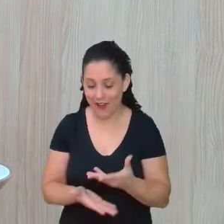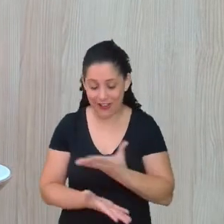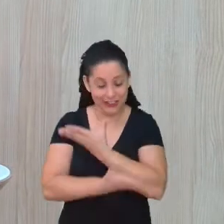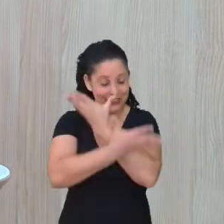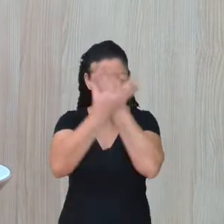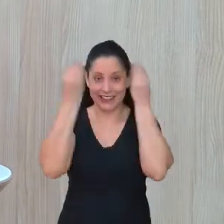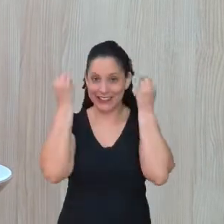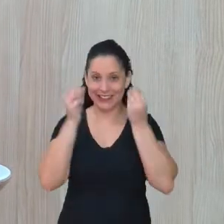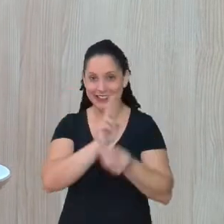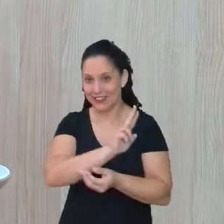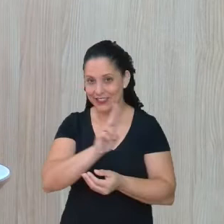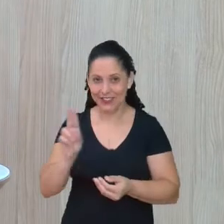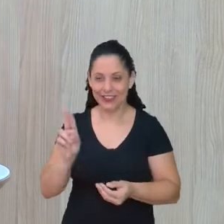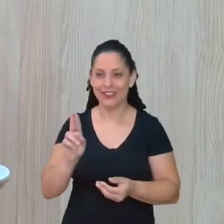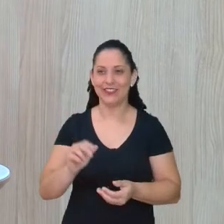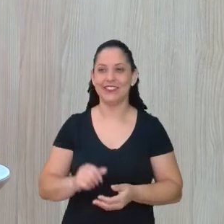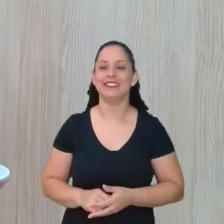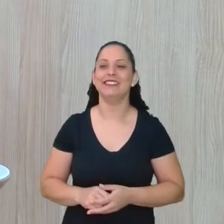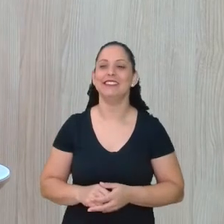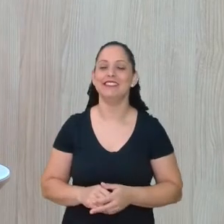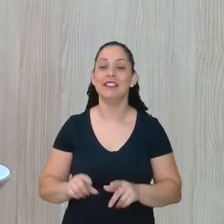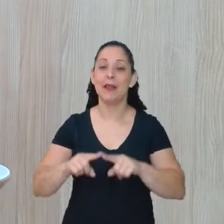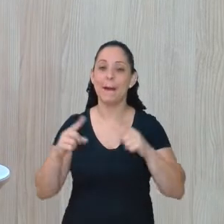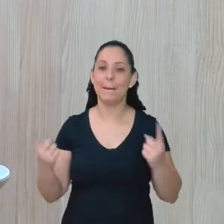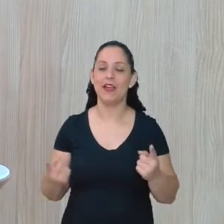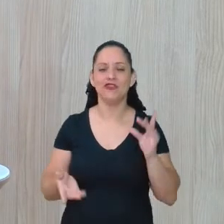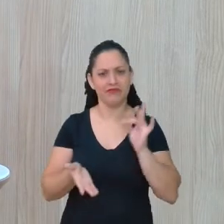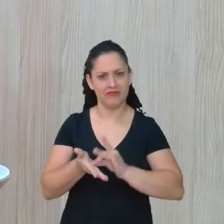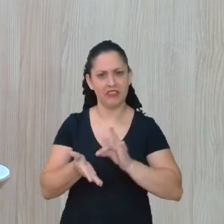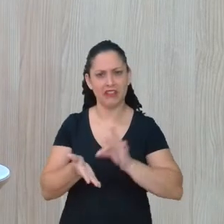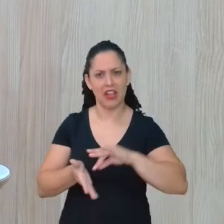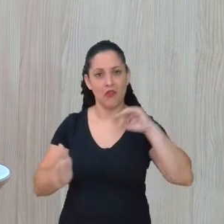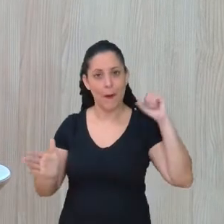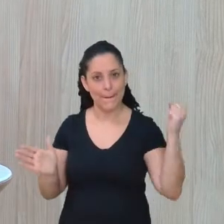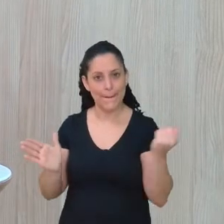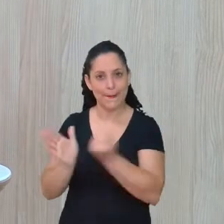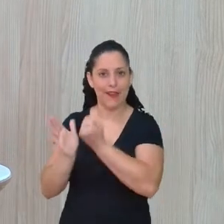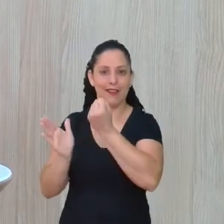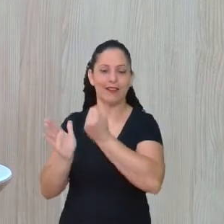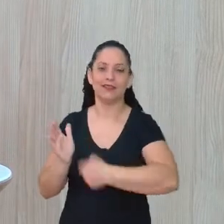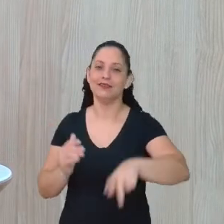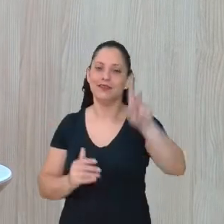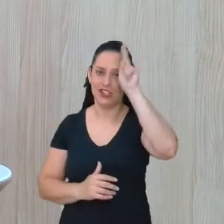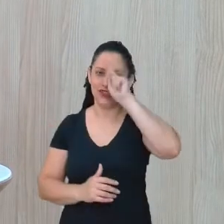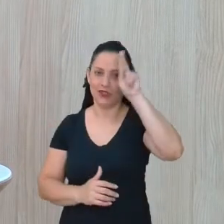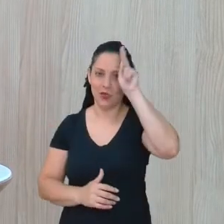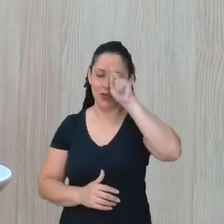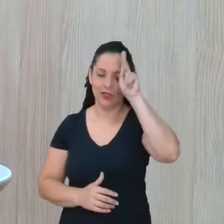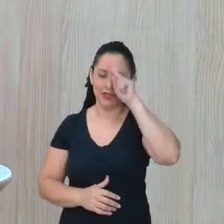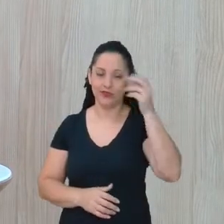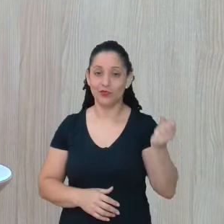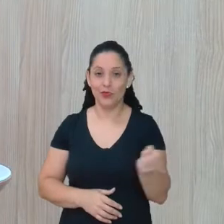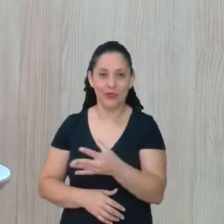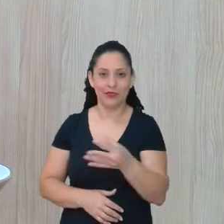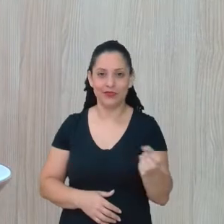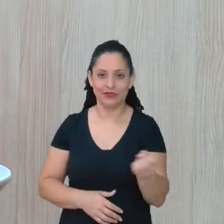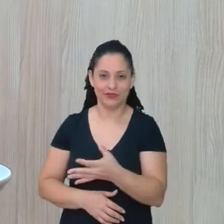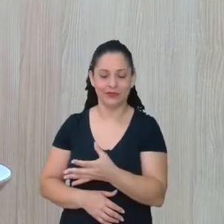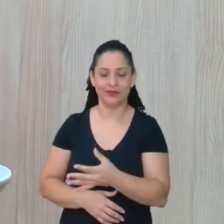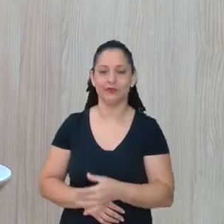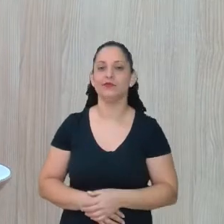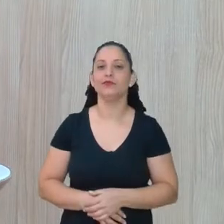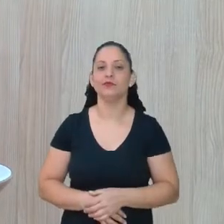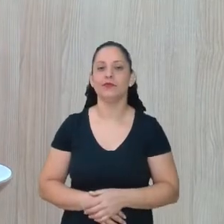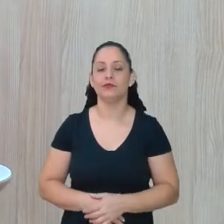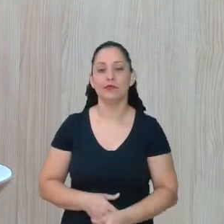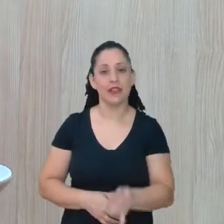Depois você lembra. E que realmente foi um marco na cenografia para a contemporaneidade, e exemplo